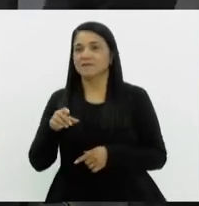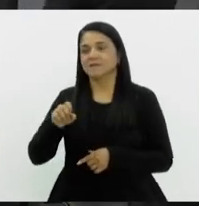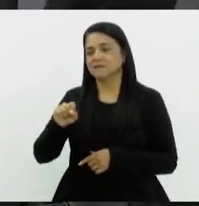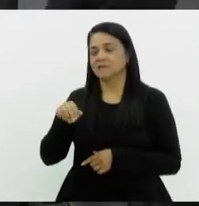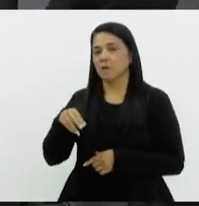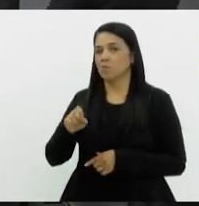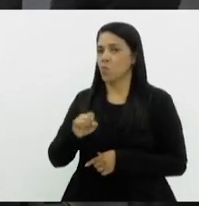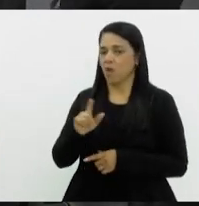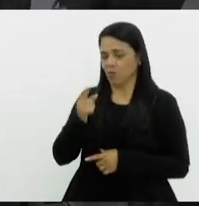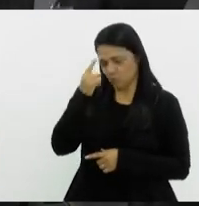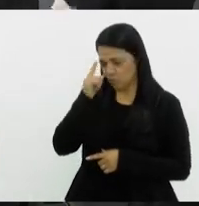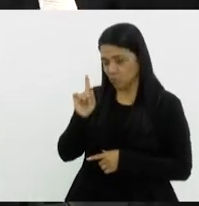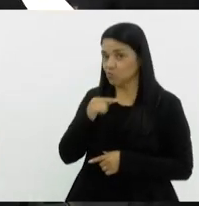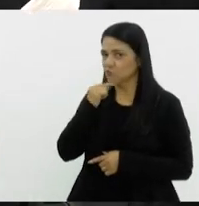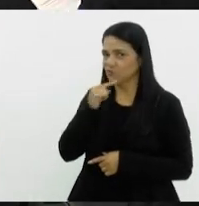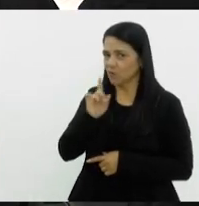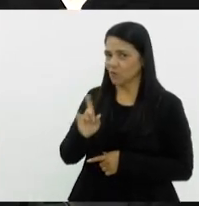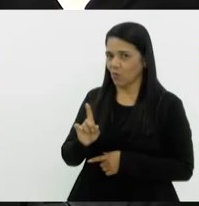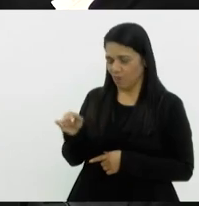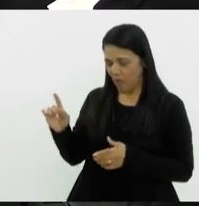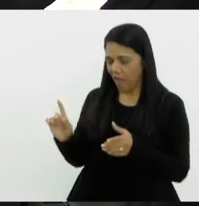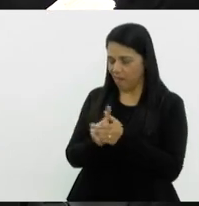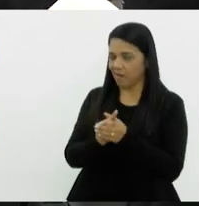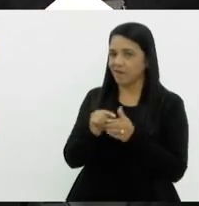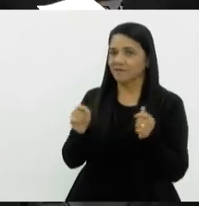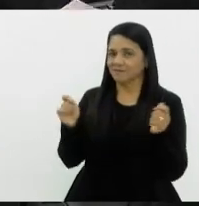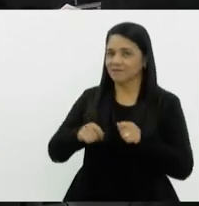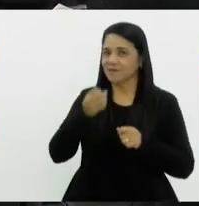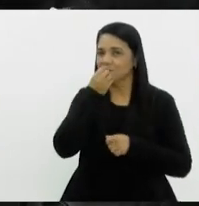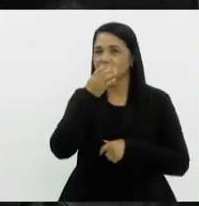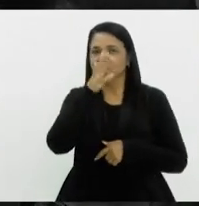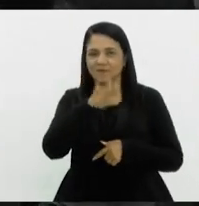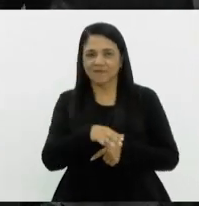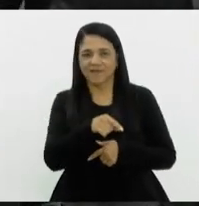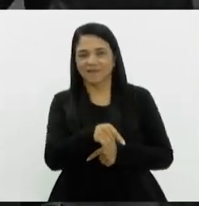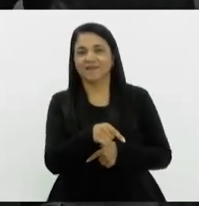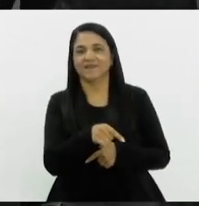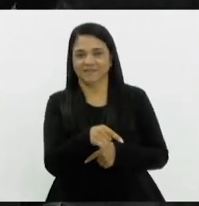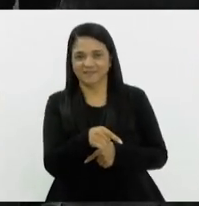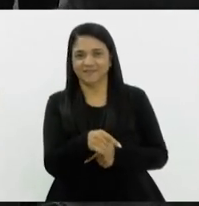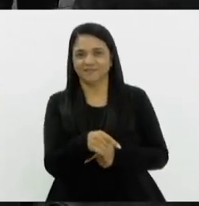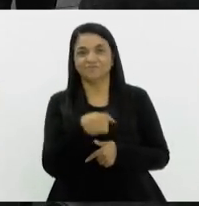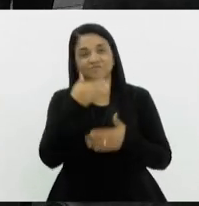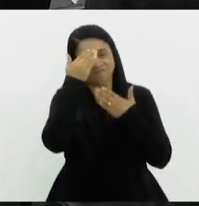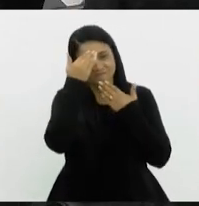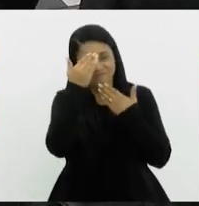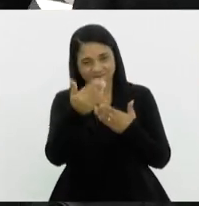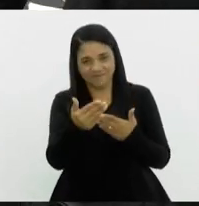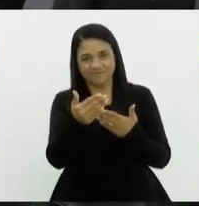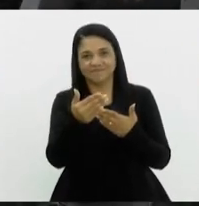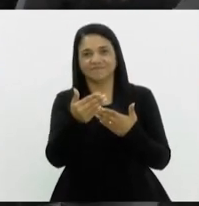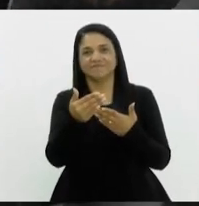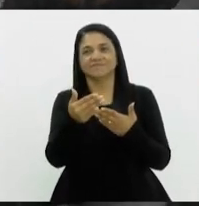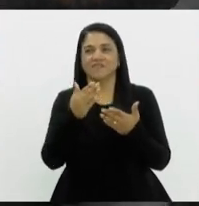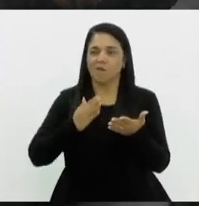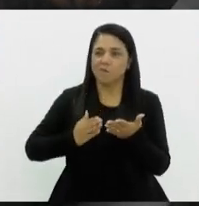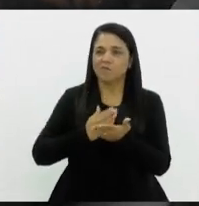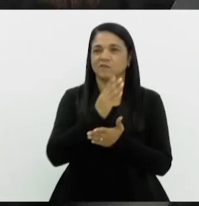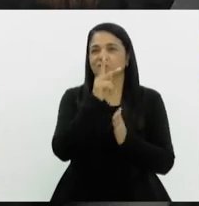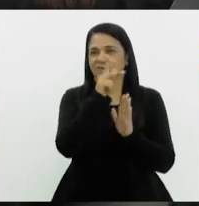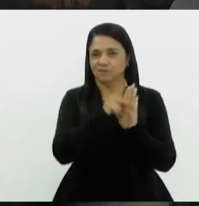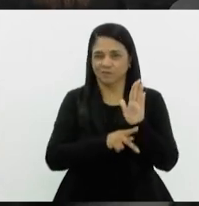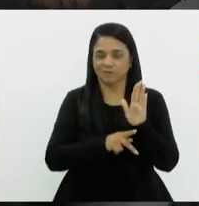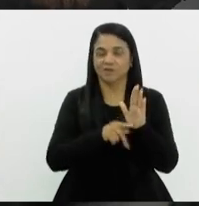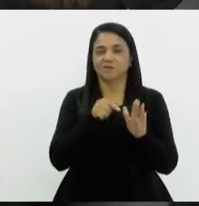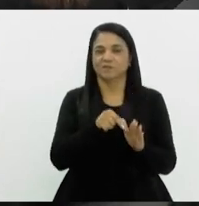estou, não. Presidente, boa tarde. Aqui, agradecer a esta casa pela aprovação do nosso projeto.